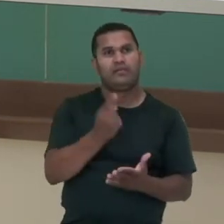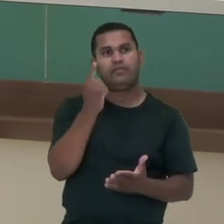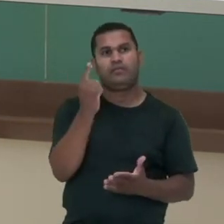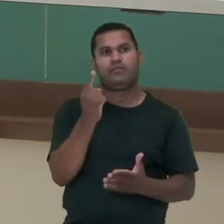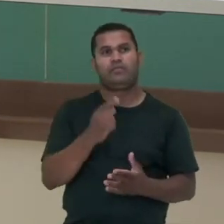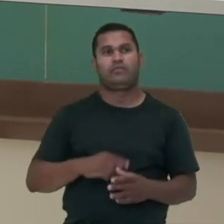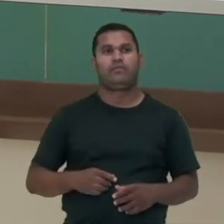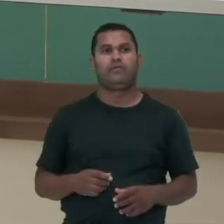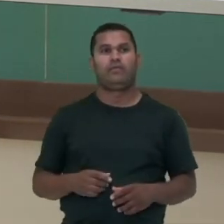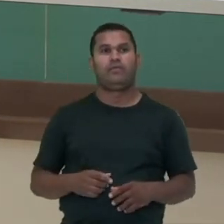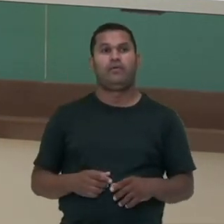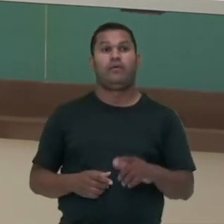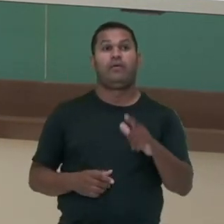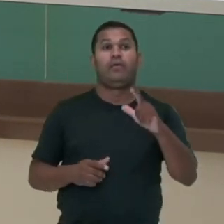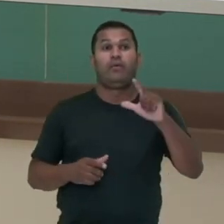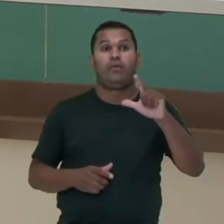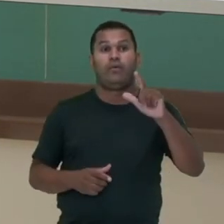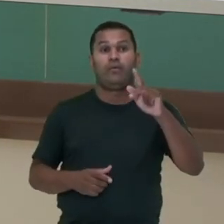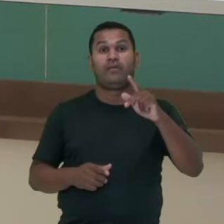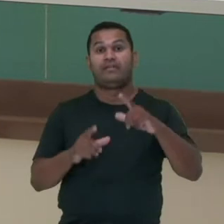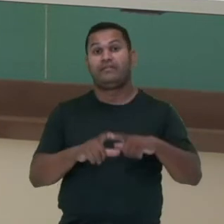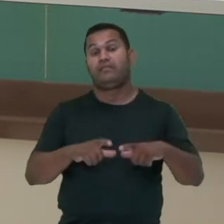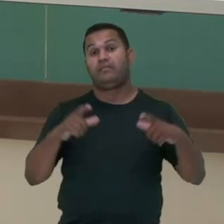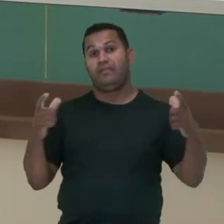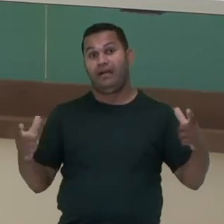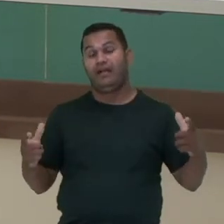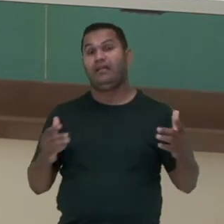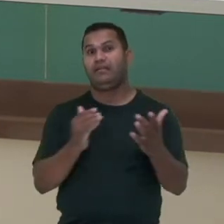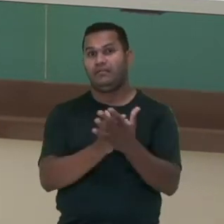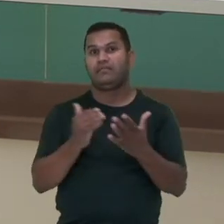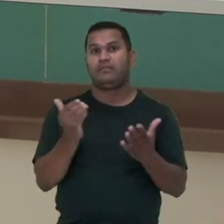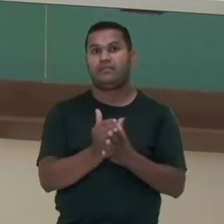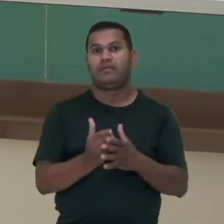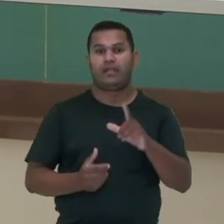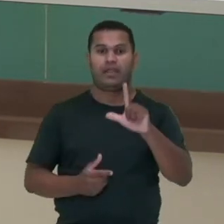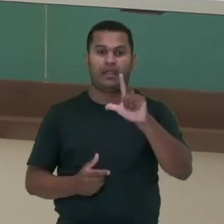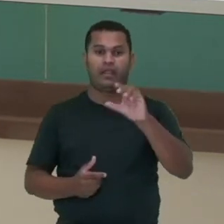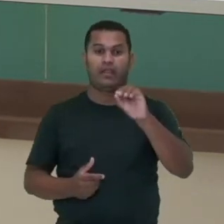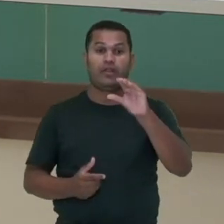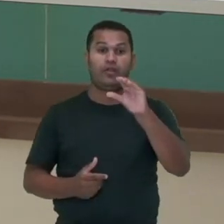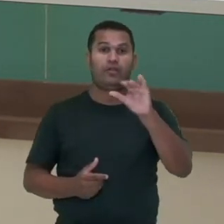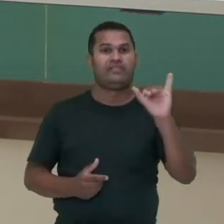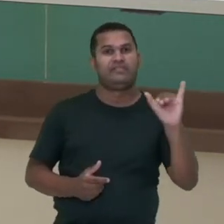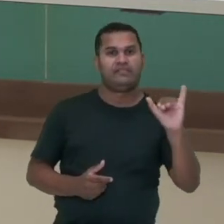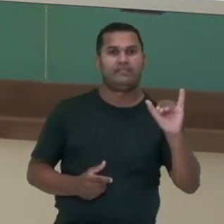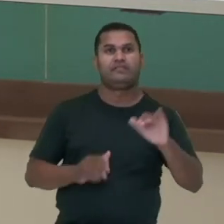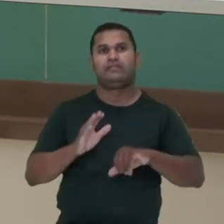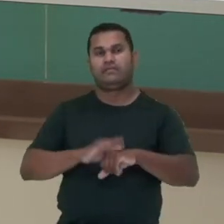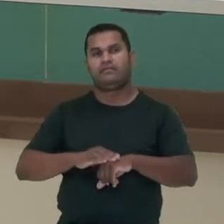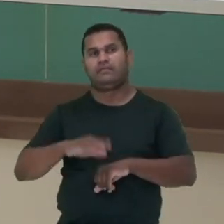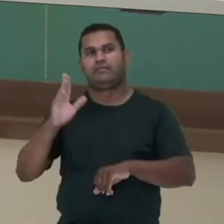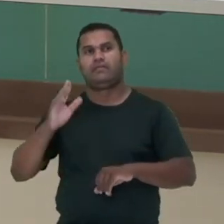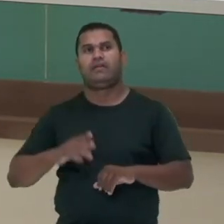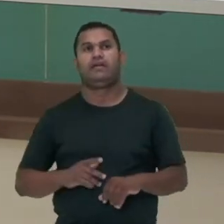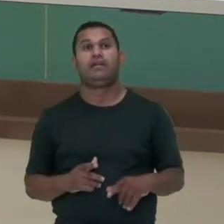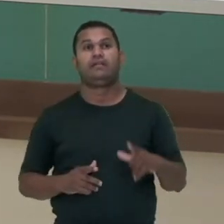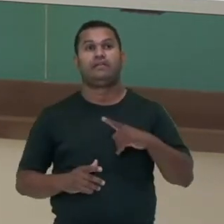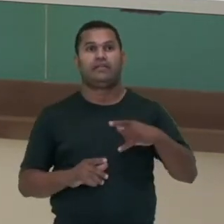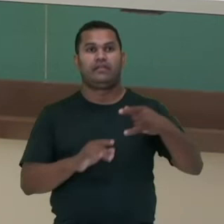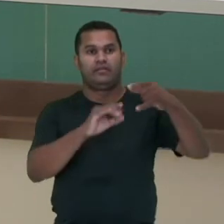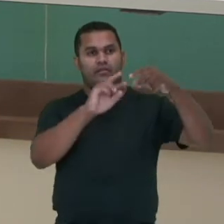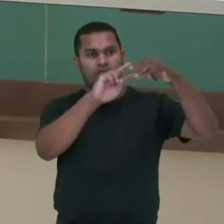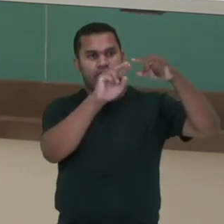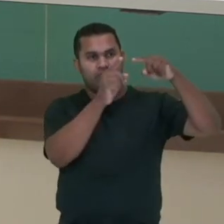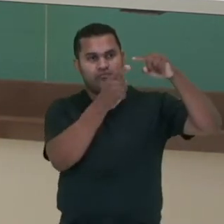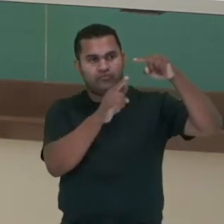plural de loco seria loci, tá? Então nós temos ali o que a gente chamou de cromossomos homólogos, que são aqueles